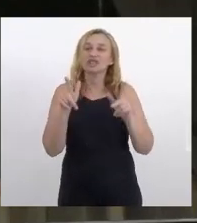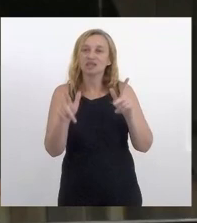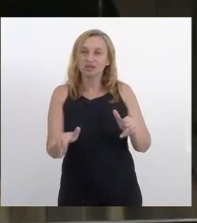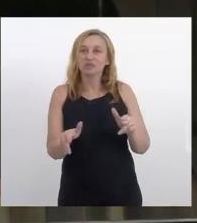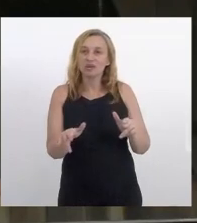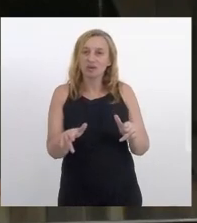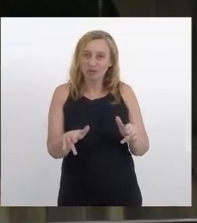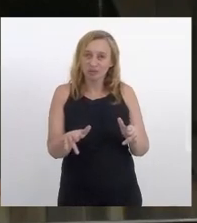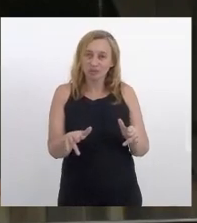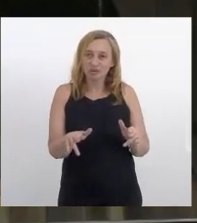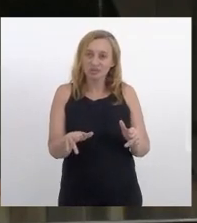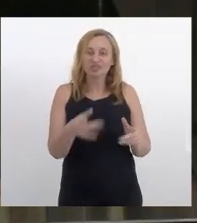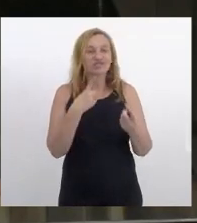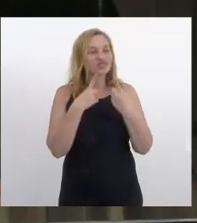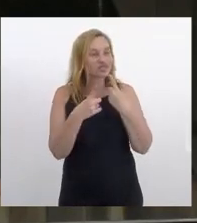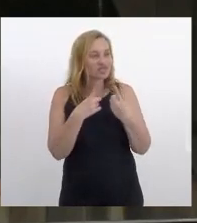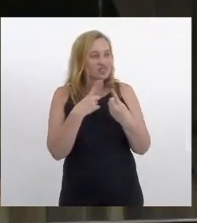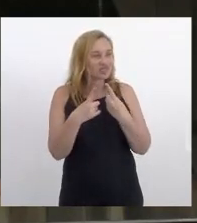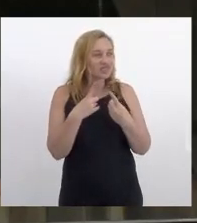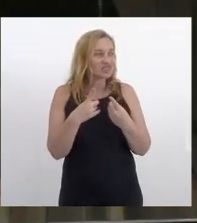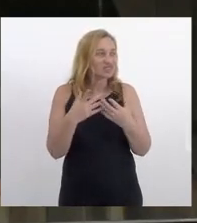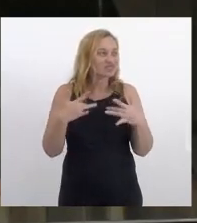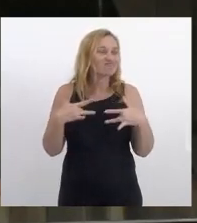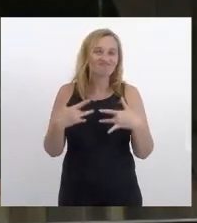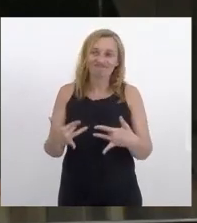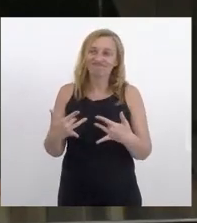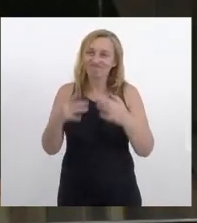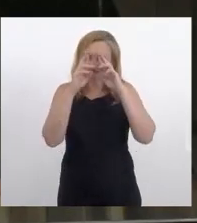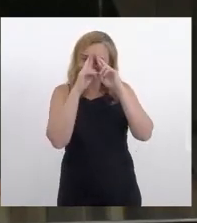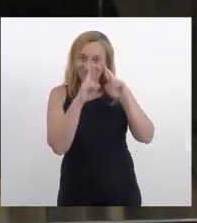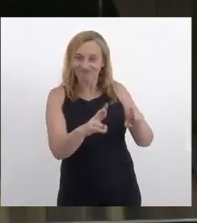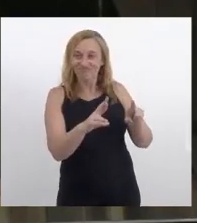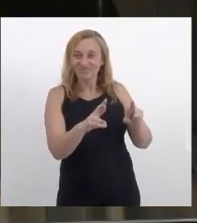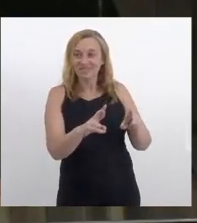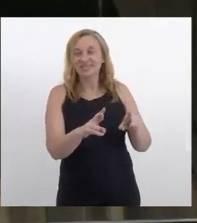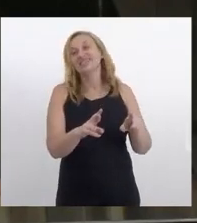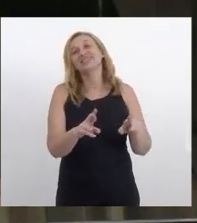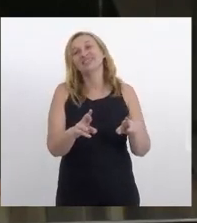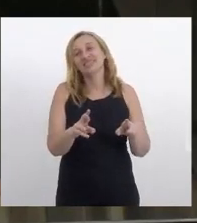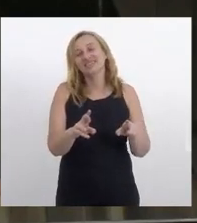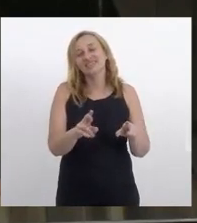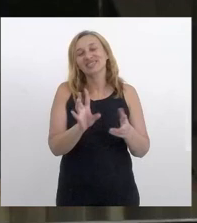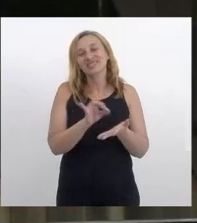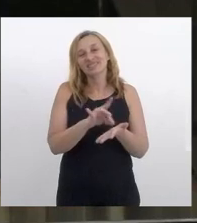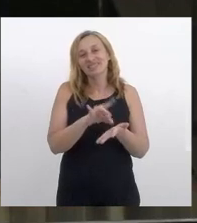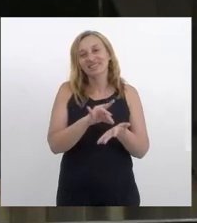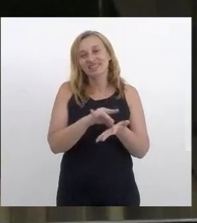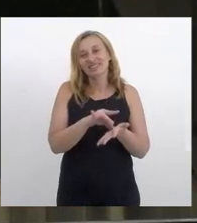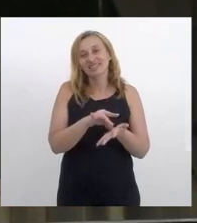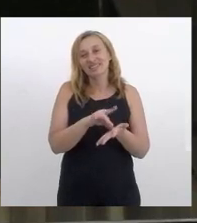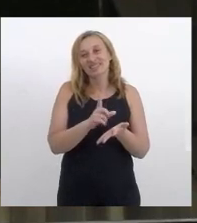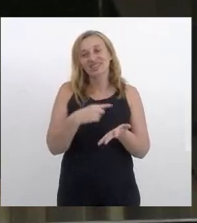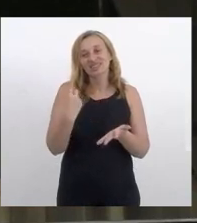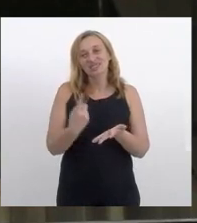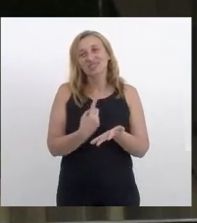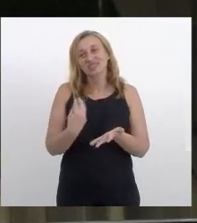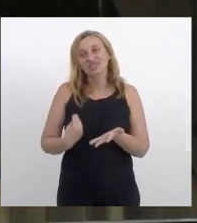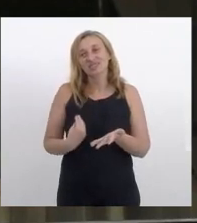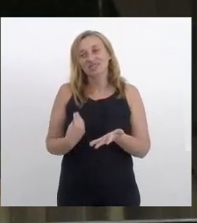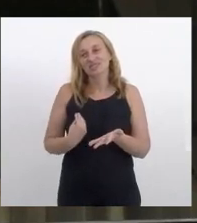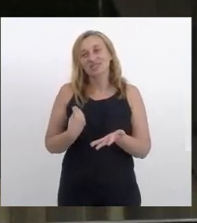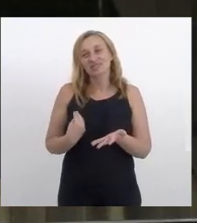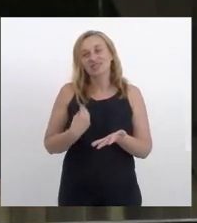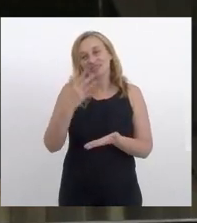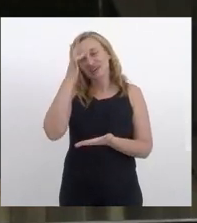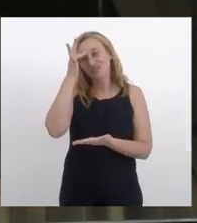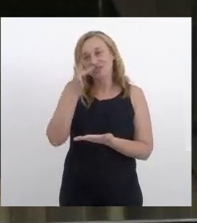das pontes, do diálogo, da fraternidade, do respeito, e em que realmente aquilo que devemos mover é a fé